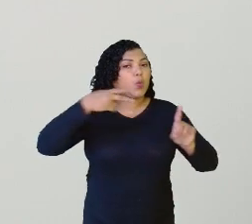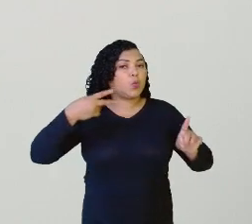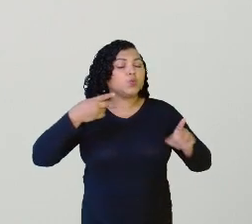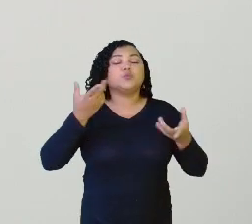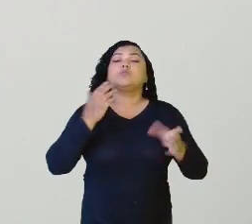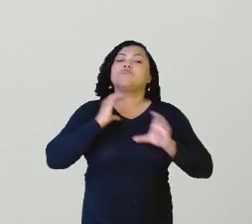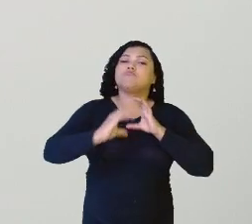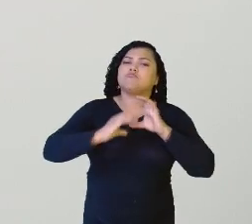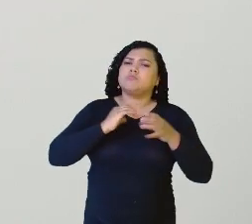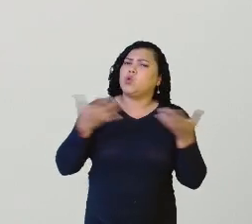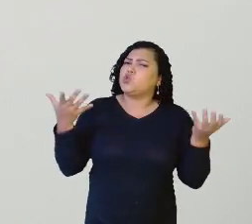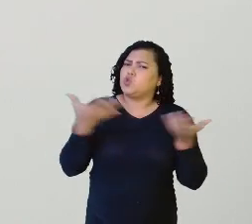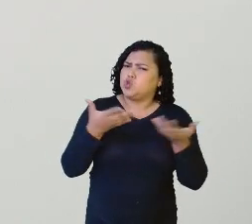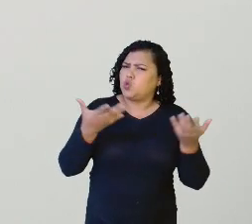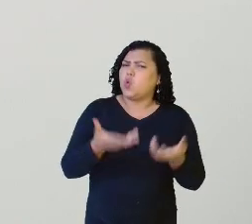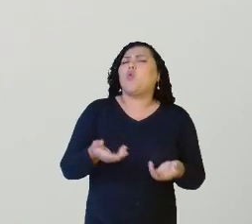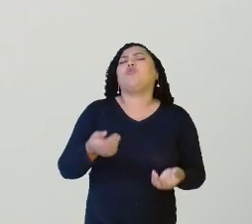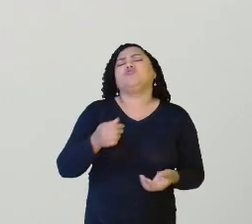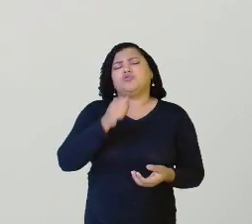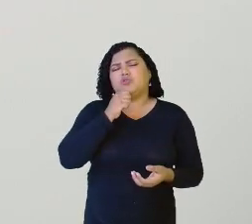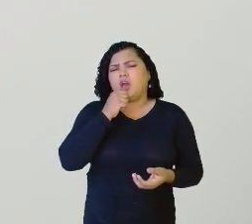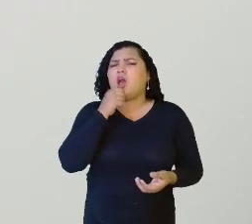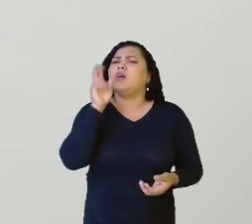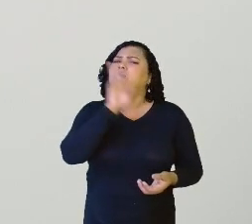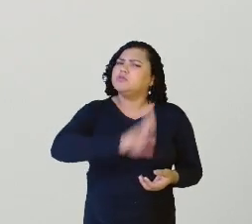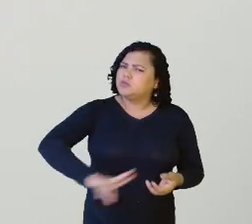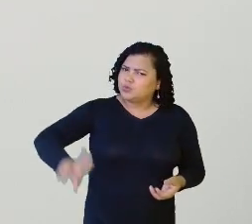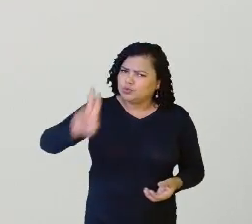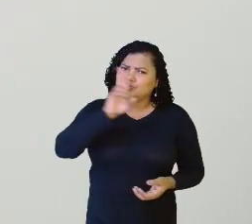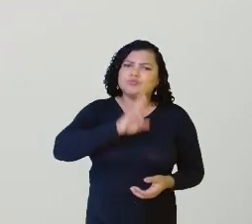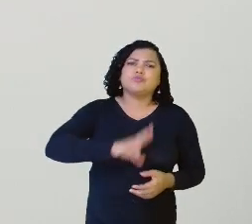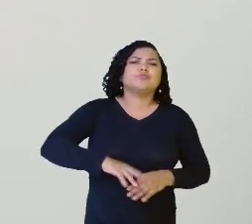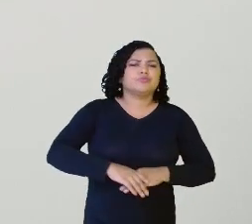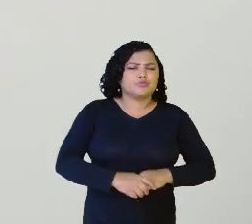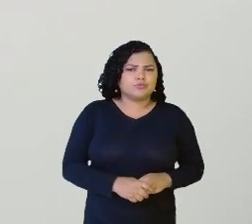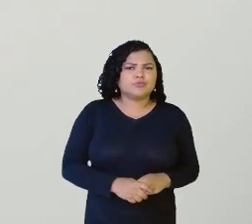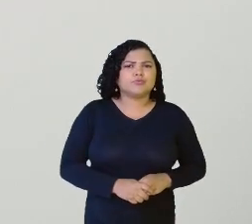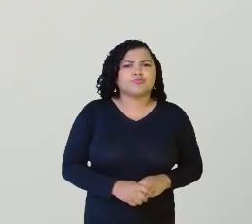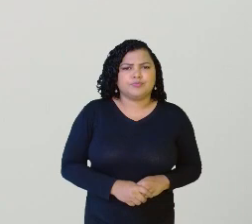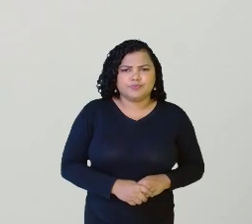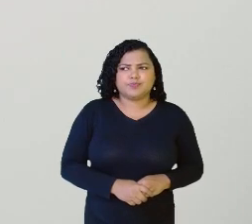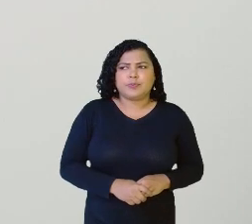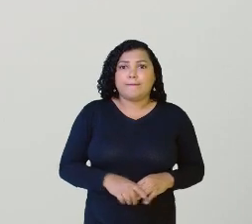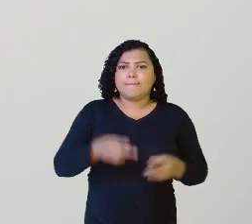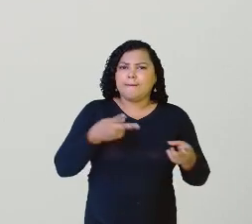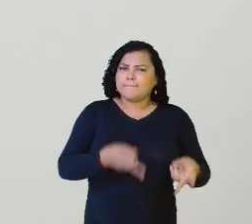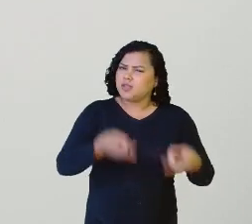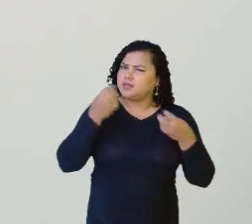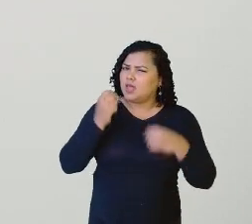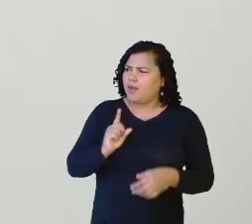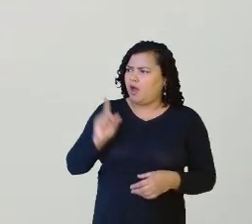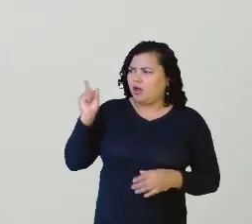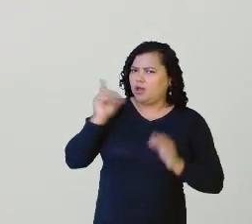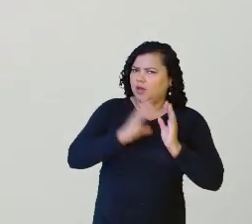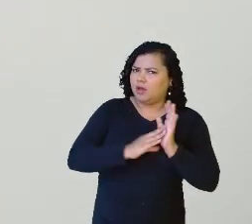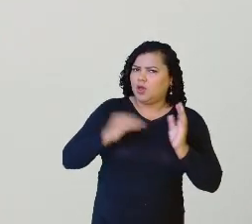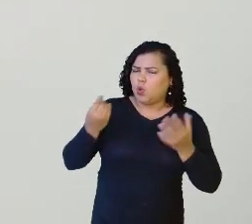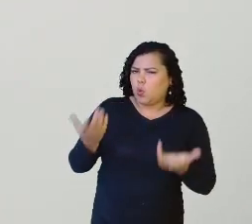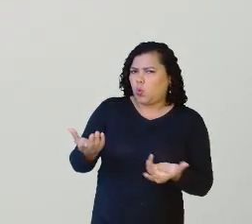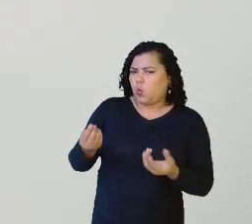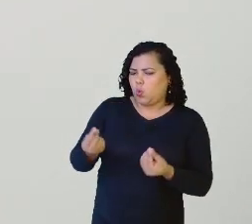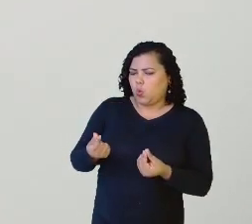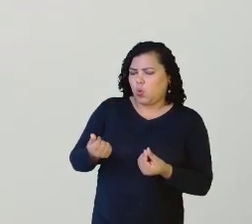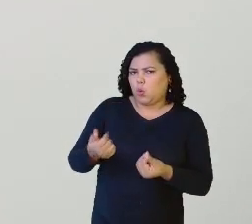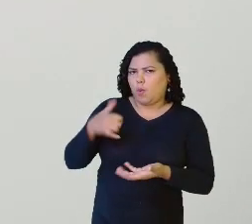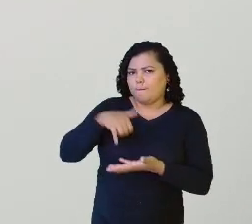que hoje ainda é usado, ainda é habitualmente usado. Mas observe este modelo de telefone que está aí